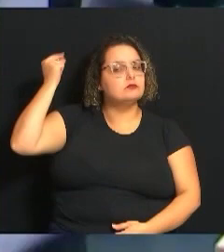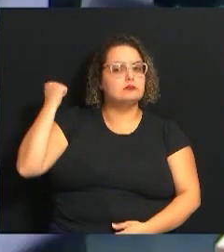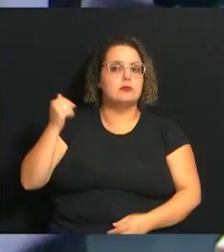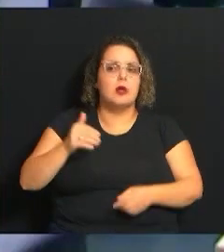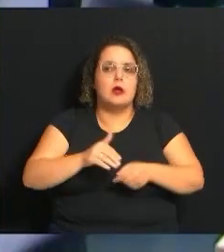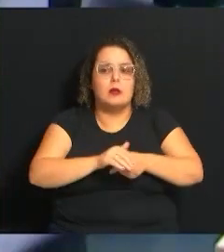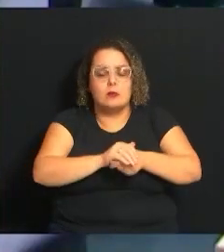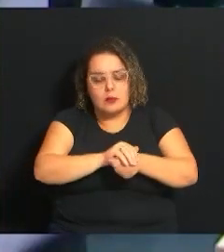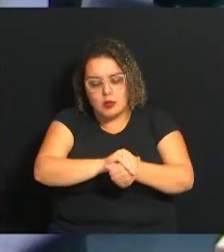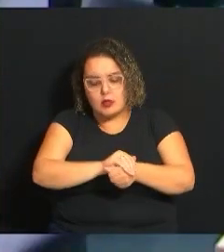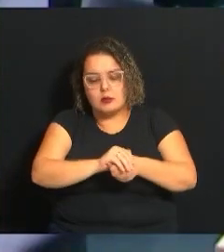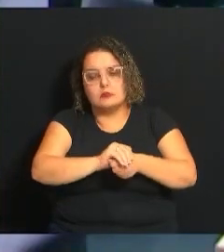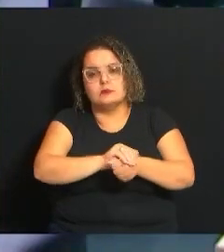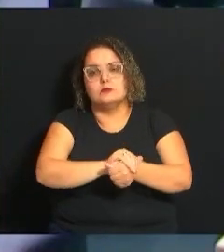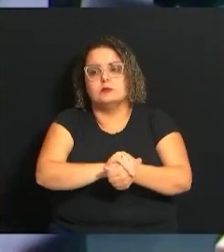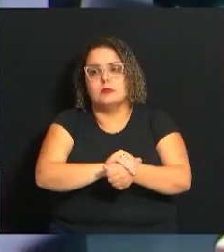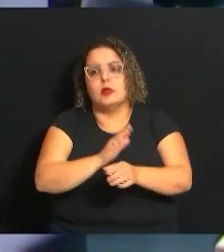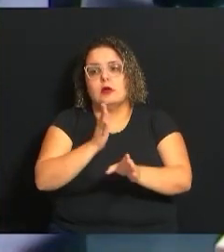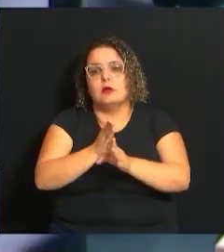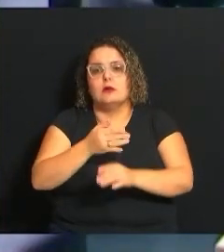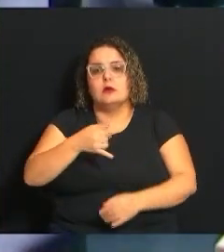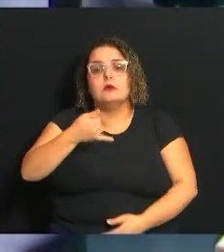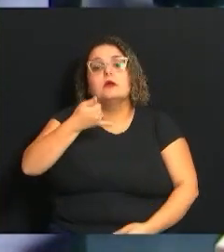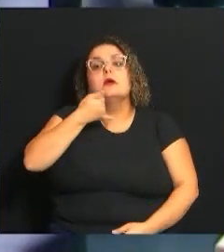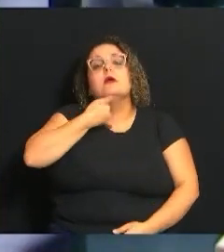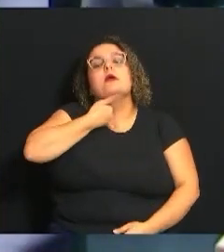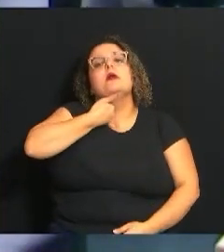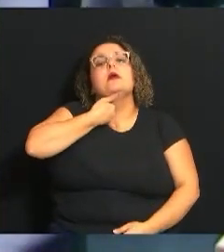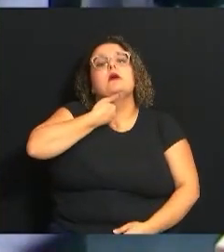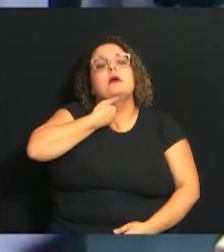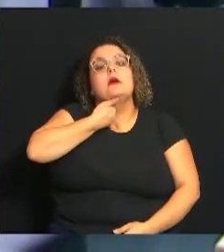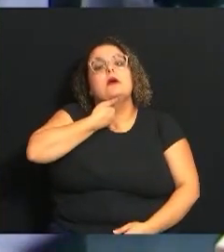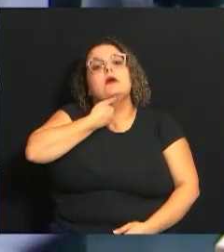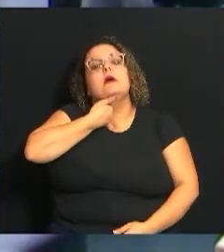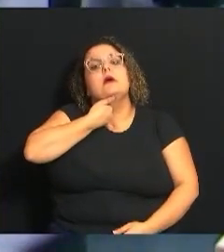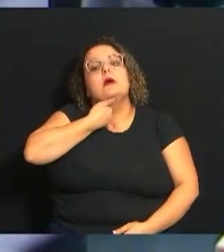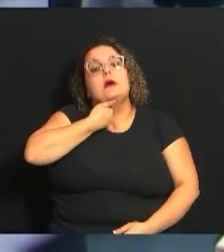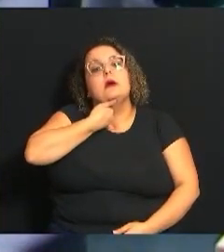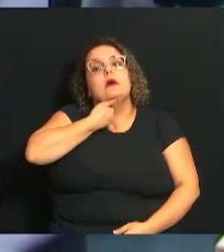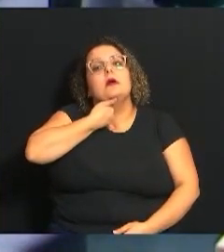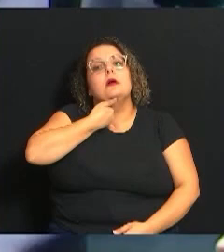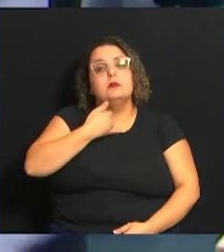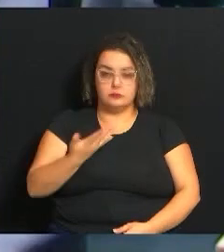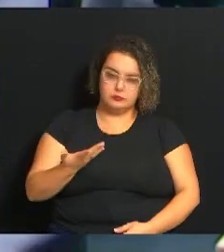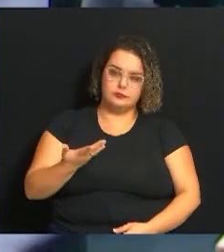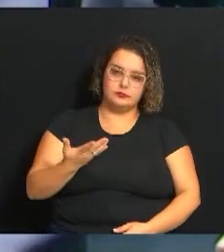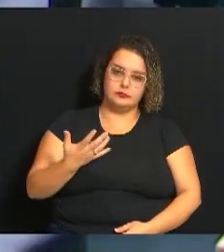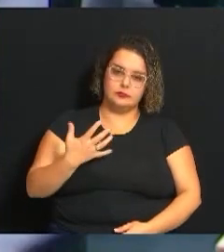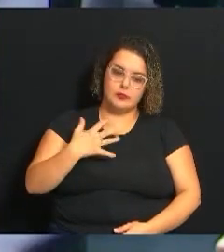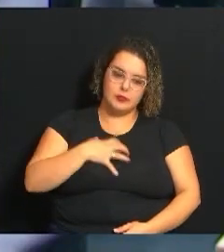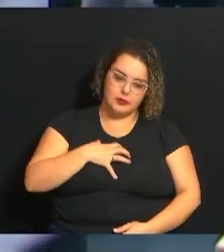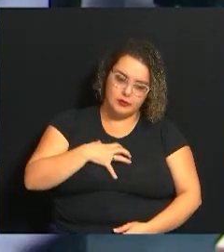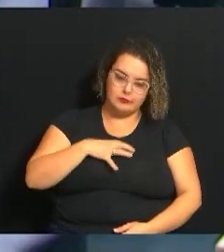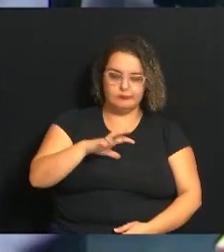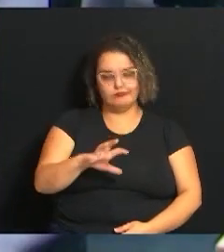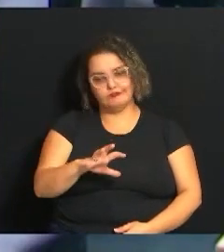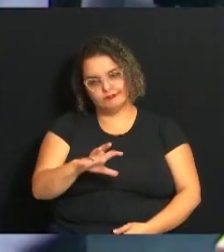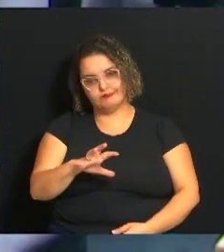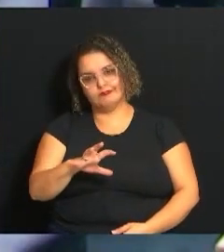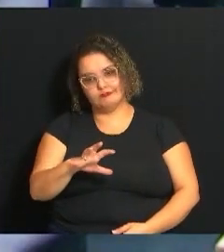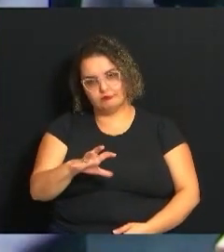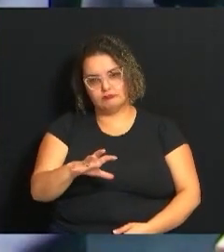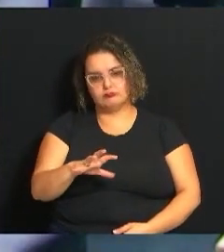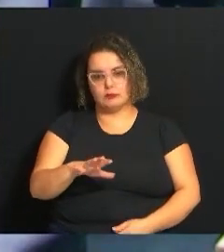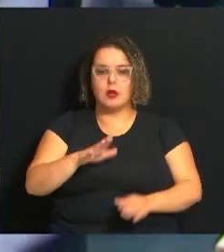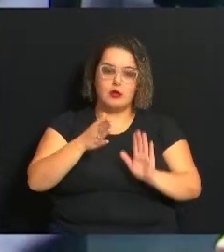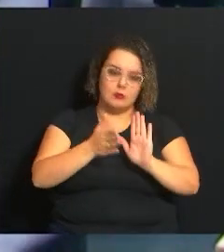que foi encontrada com um canudinho, né, na arena dela. Enfim, isso trouxe aí uma comoção, né, muitos